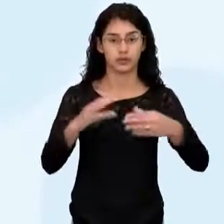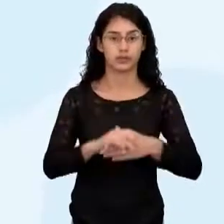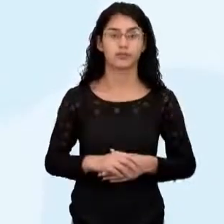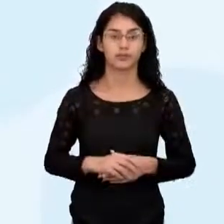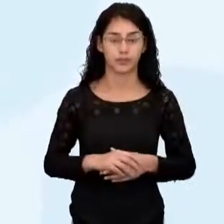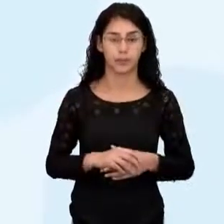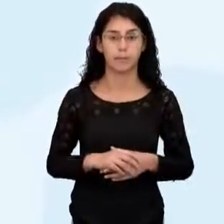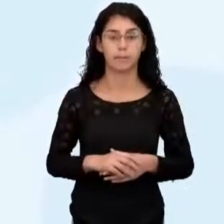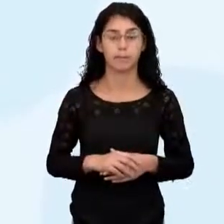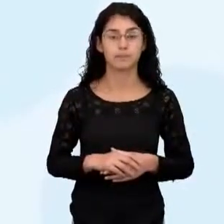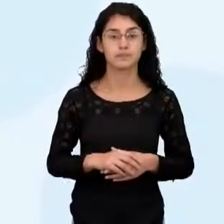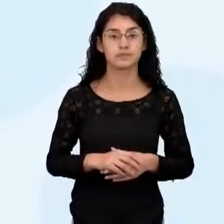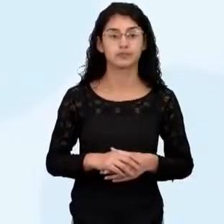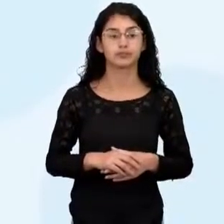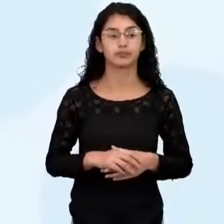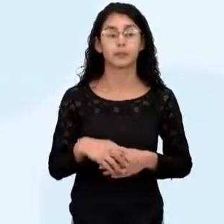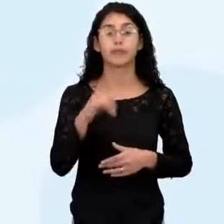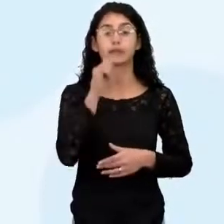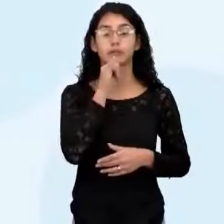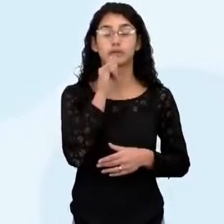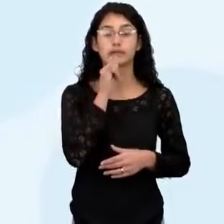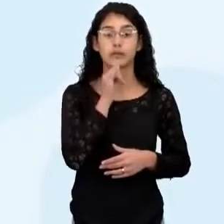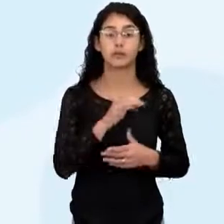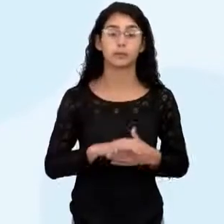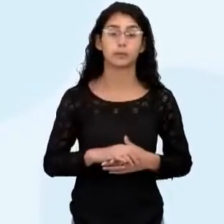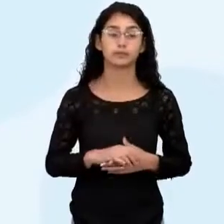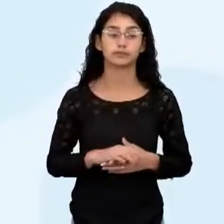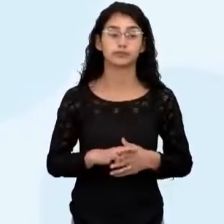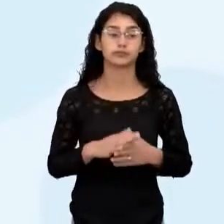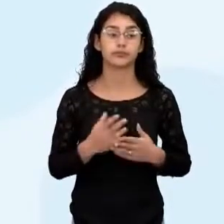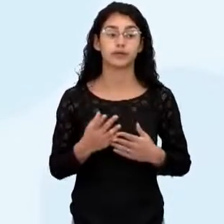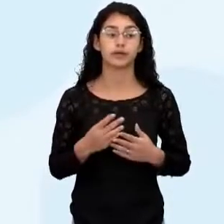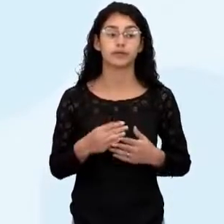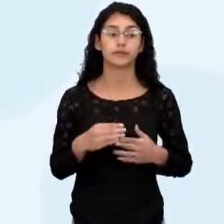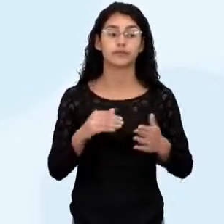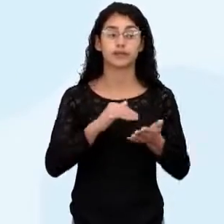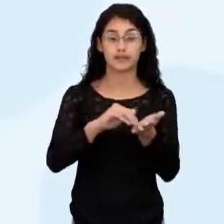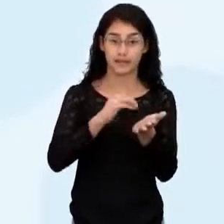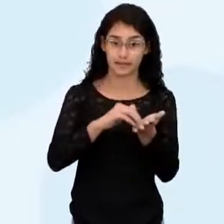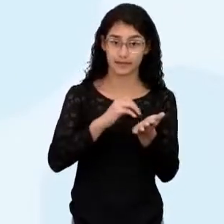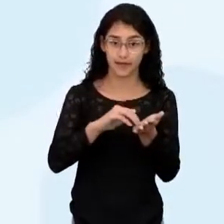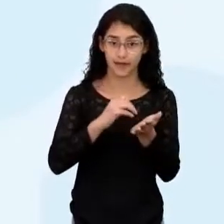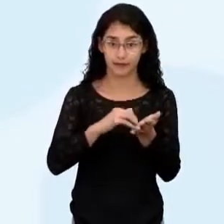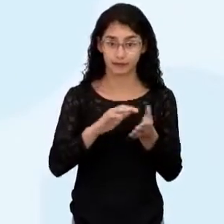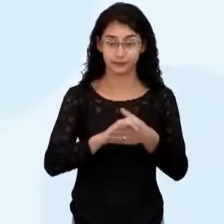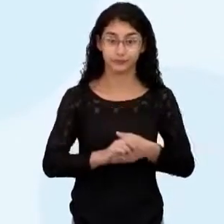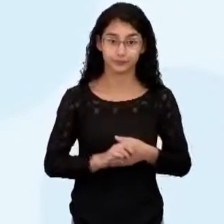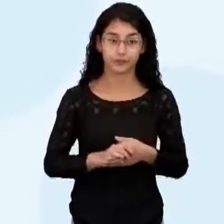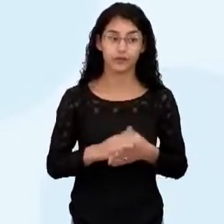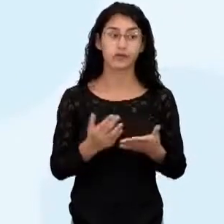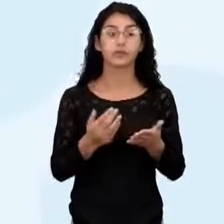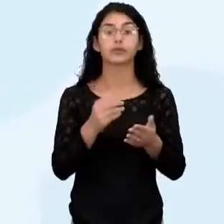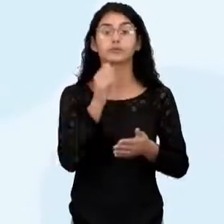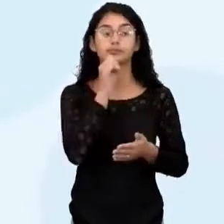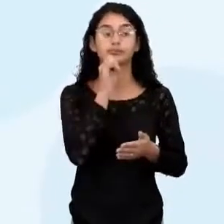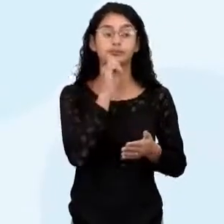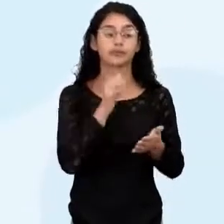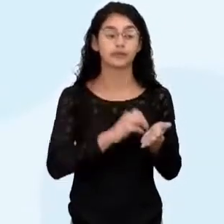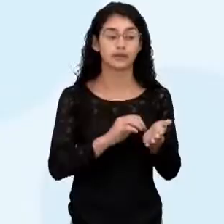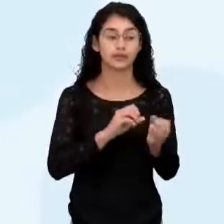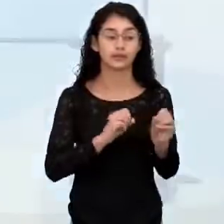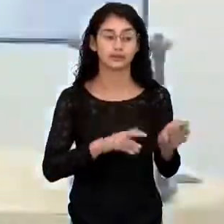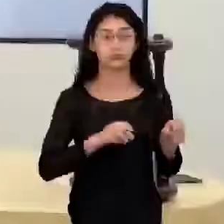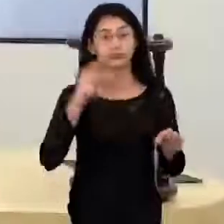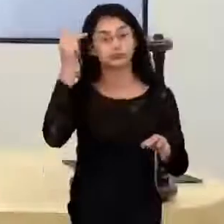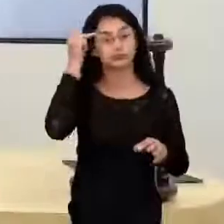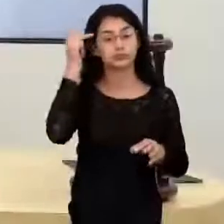temos, por exemplo, só que aí não se chama ministro, aí se chama secretário. Por exemplo, nós temos o secretário da Educação no estado de São Paulo, que